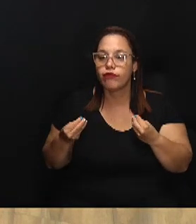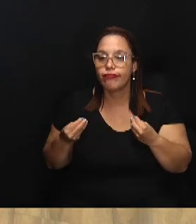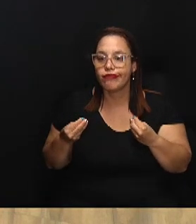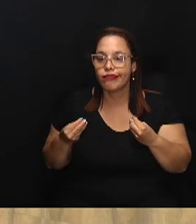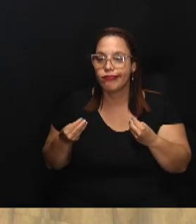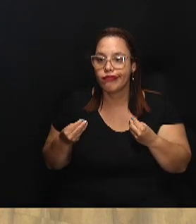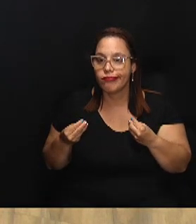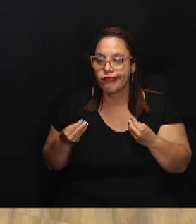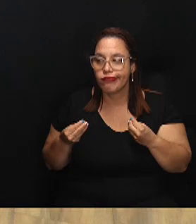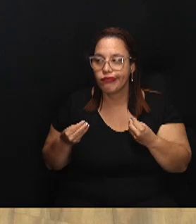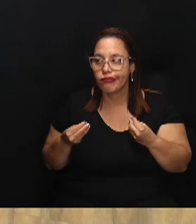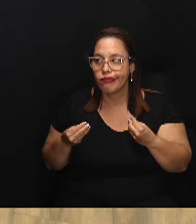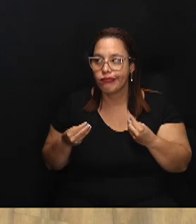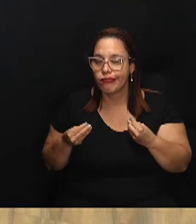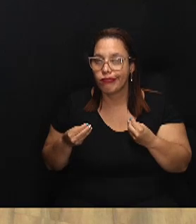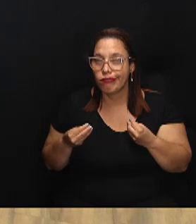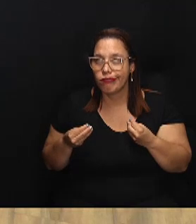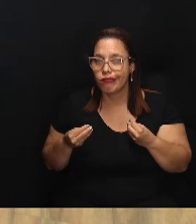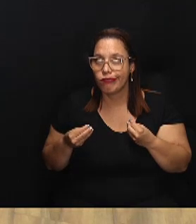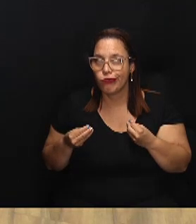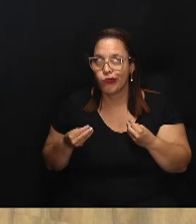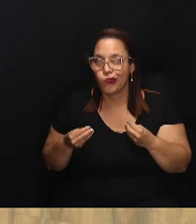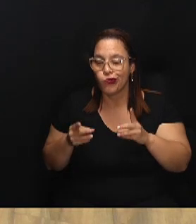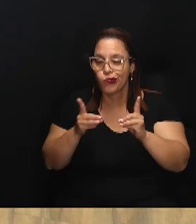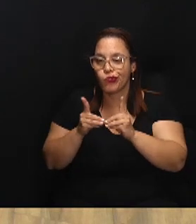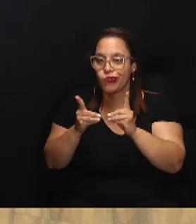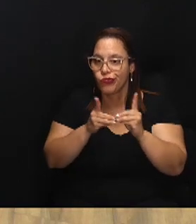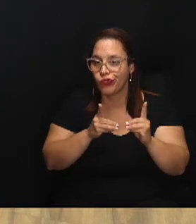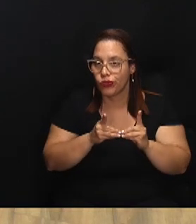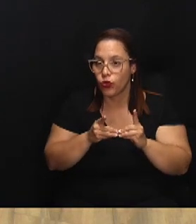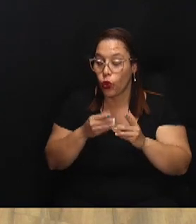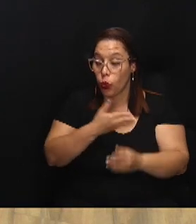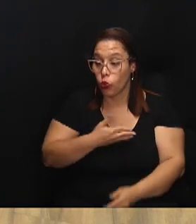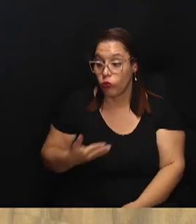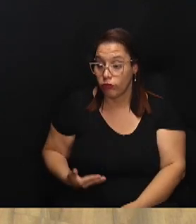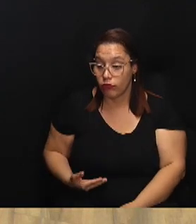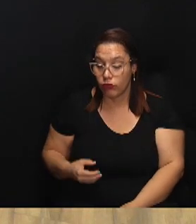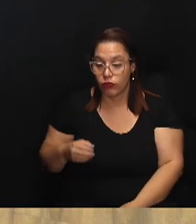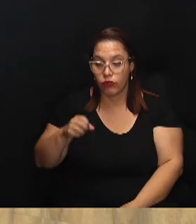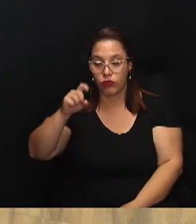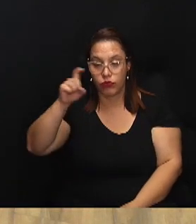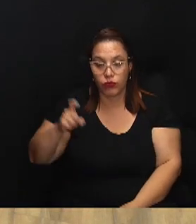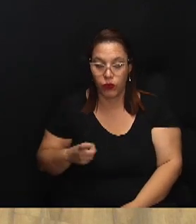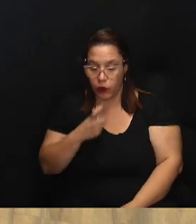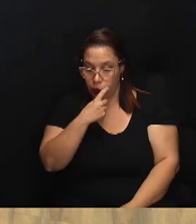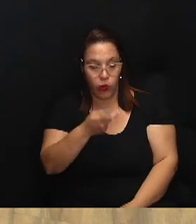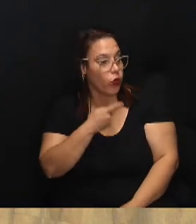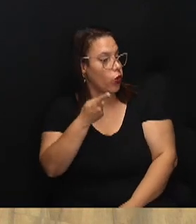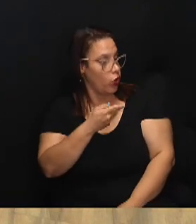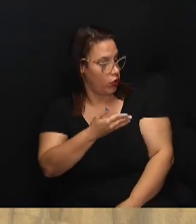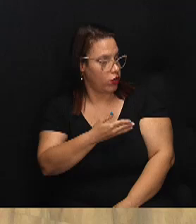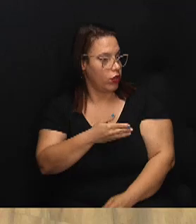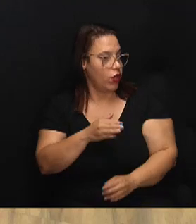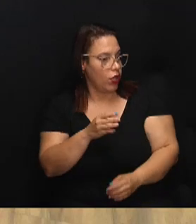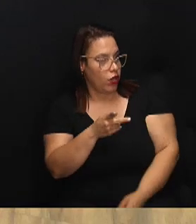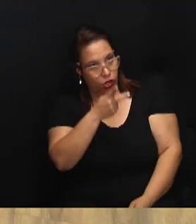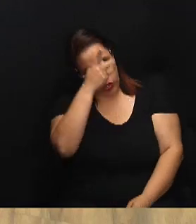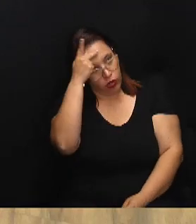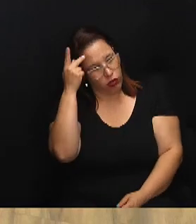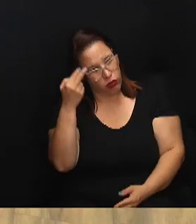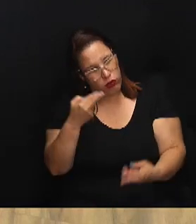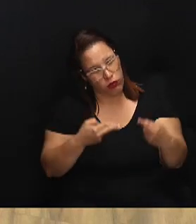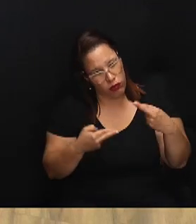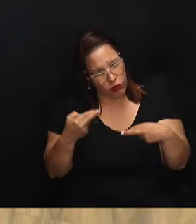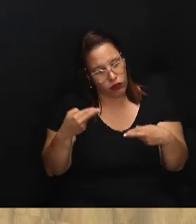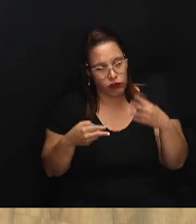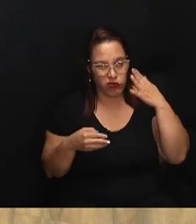ser no atendimento público? Ô Mirna, eu falo muito isso com as pessoas com as quais eu me relaciono, inclusive com